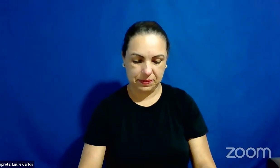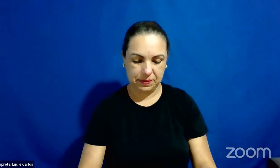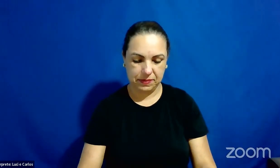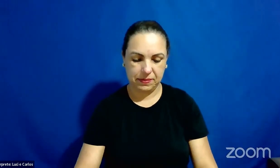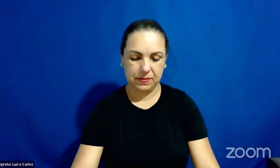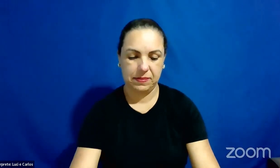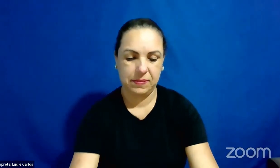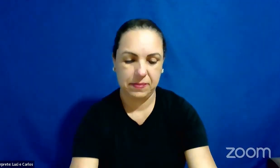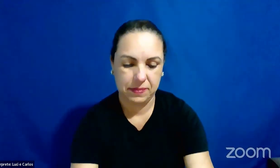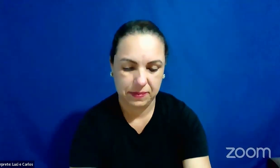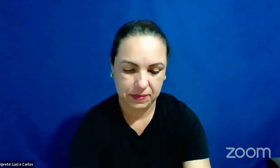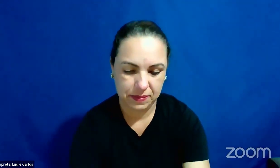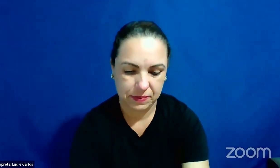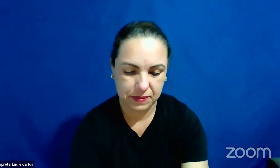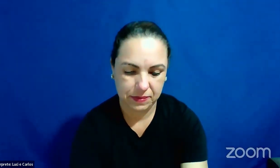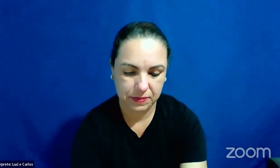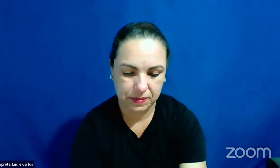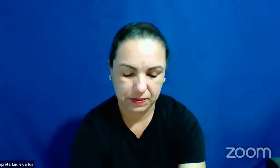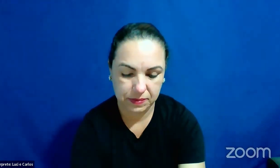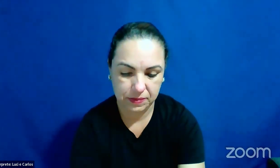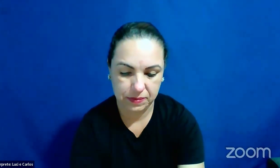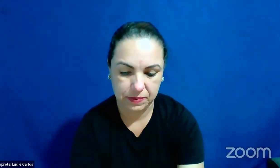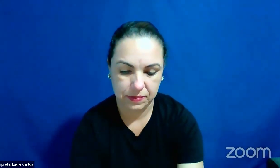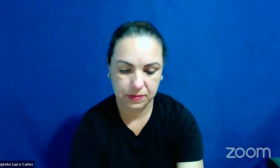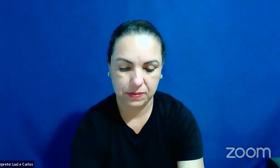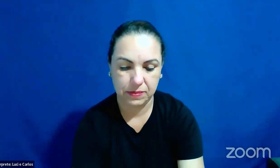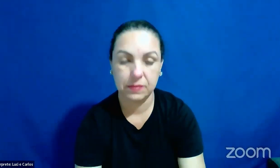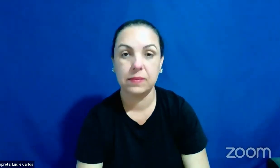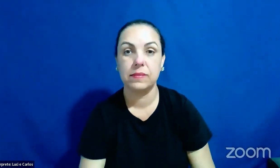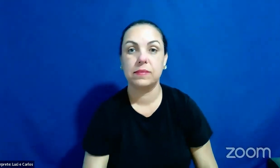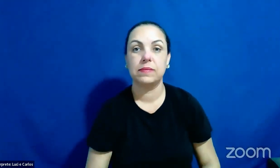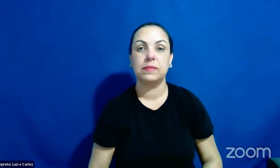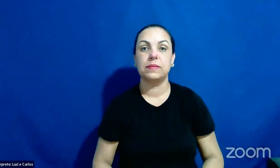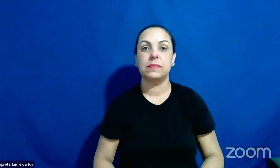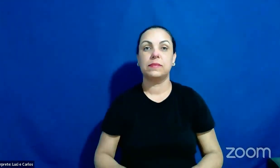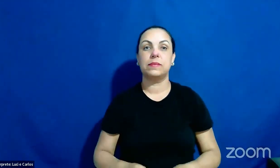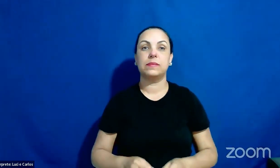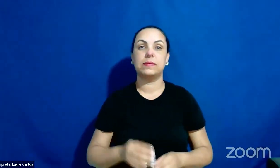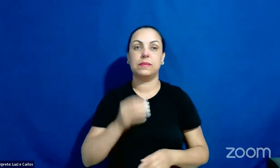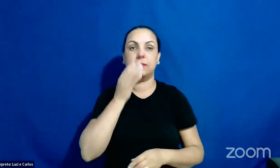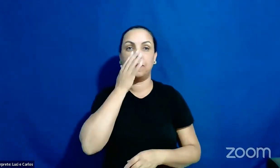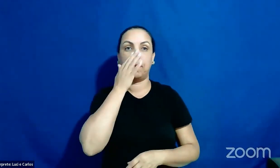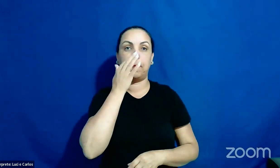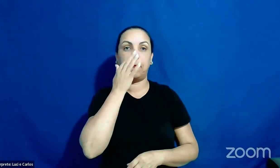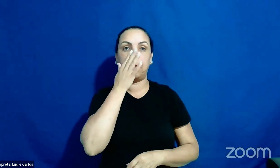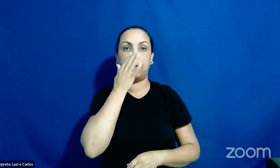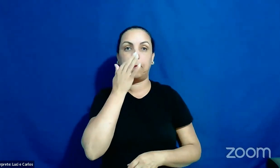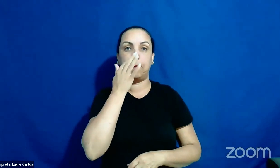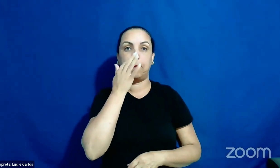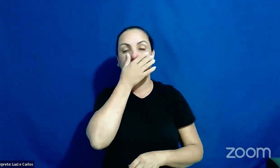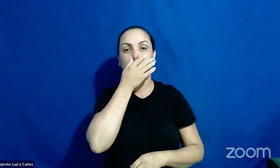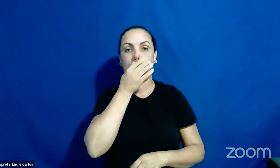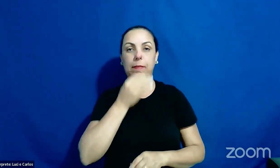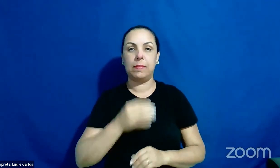Agora vai, agora tá indo, agora vai entrar, entrou, tá entrando áudio. Vamos lá